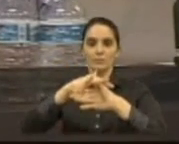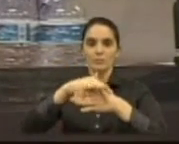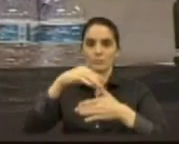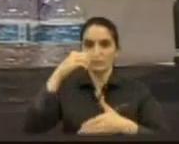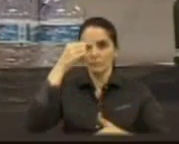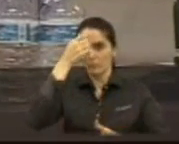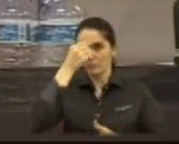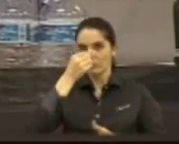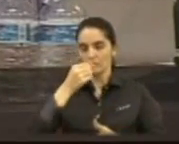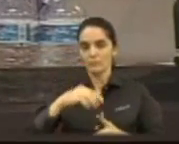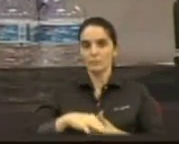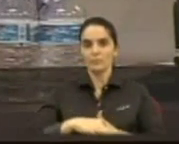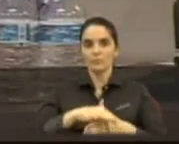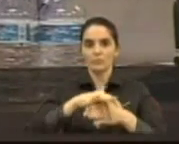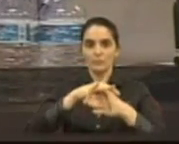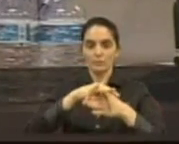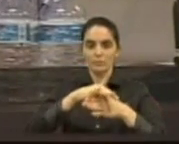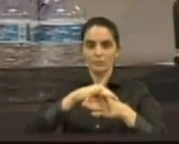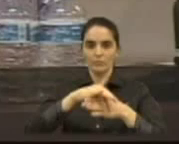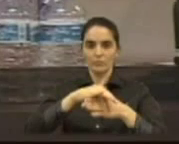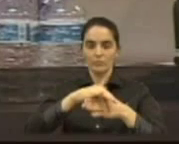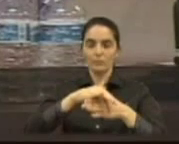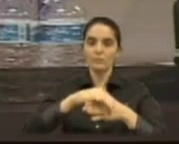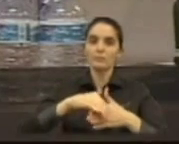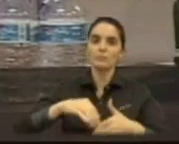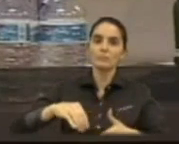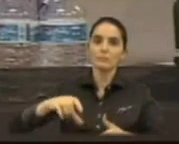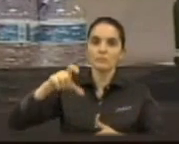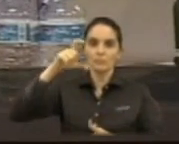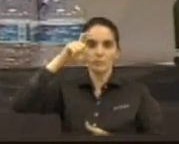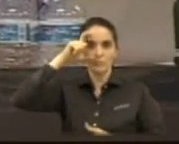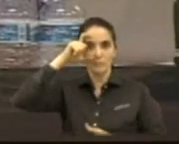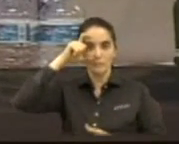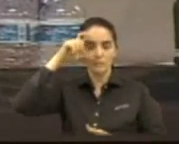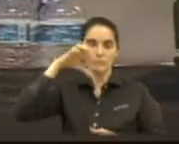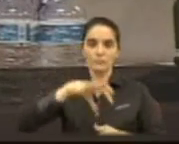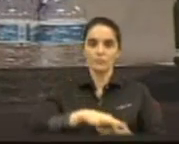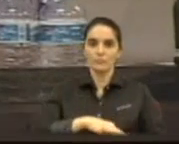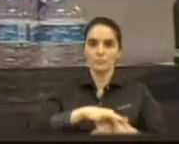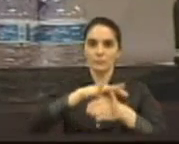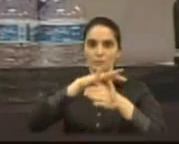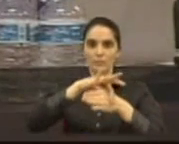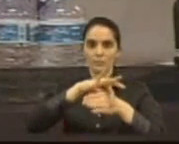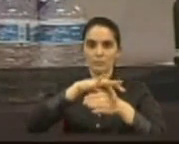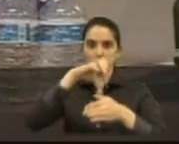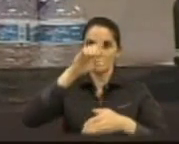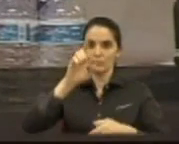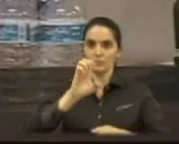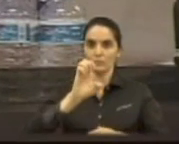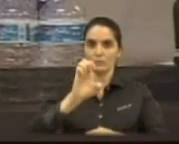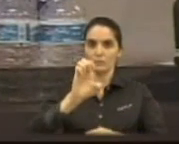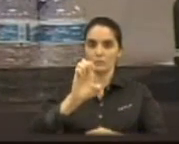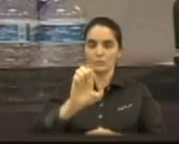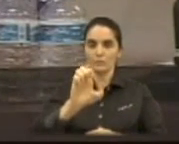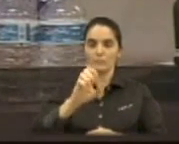PRB. José Farid Zainer, líder do bloco PROS, PR e PPS. José Roberto Bernardo, líder do